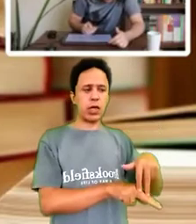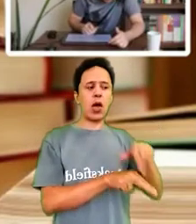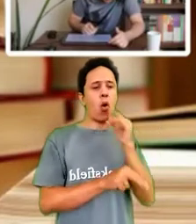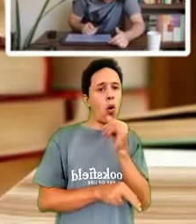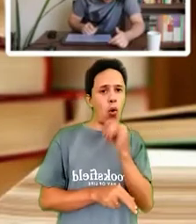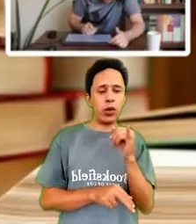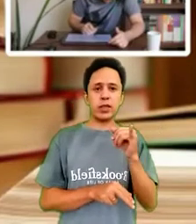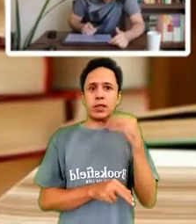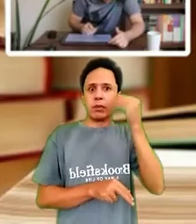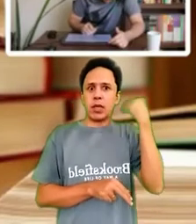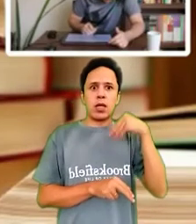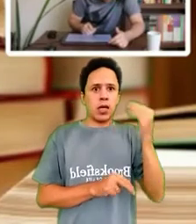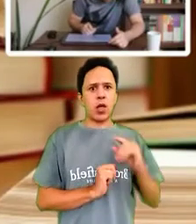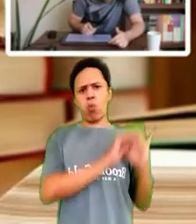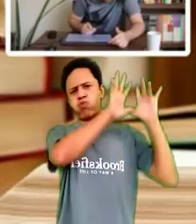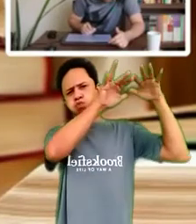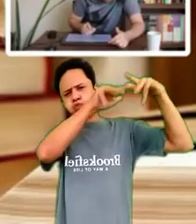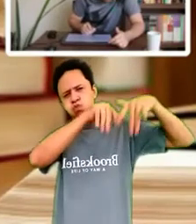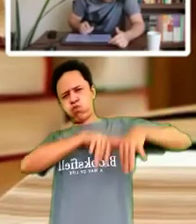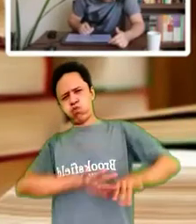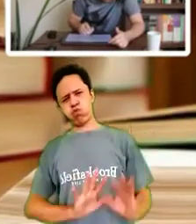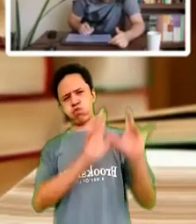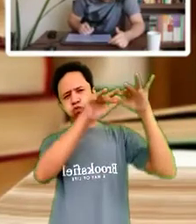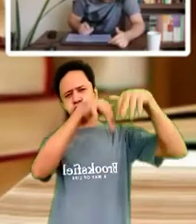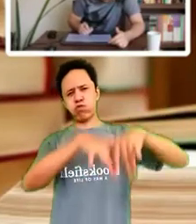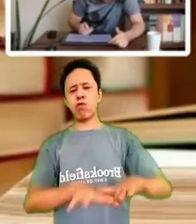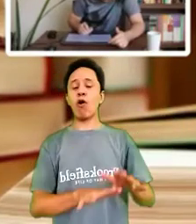narra a experiência da maior onda que já pegou.